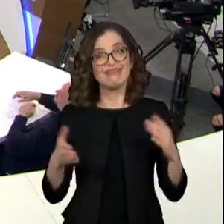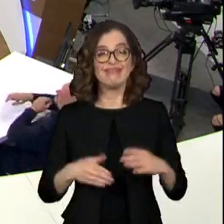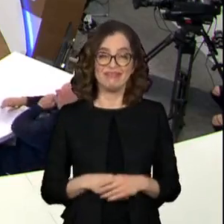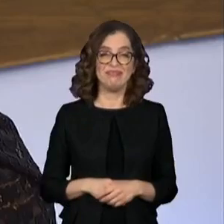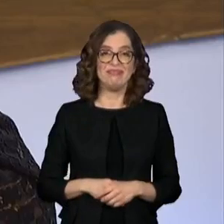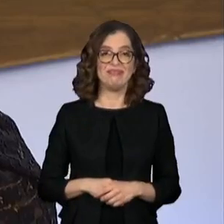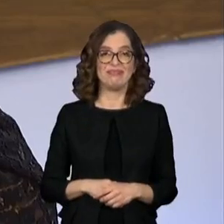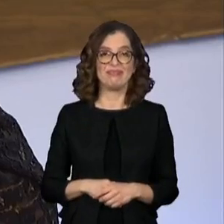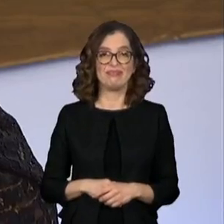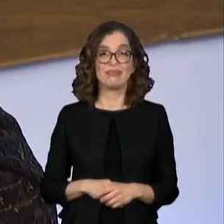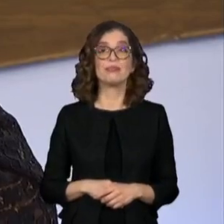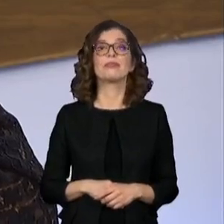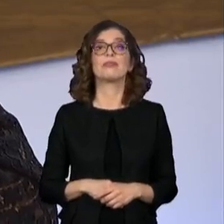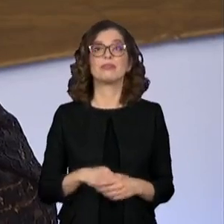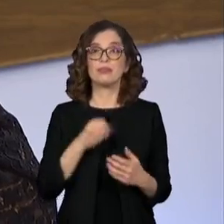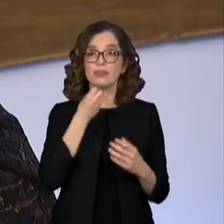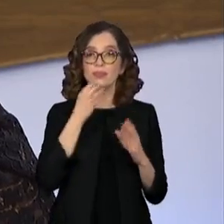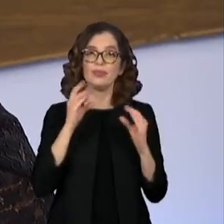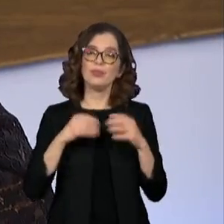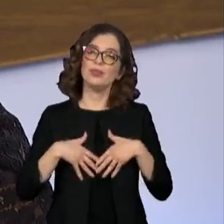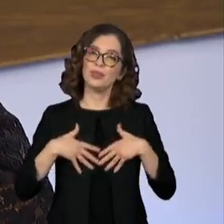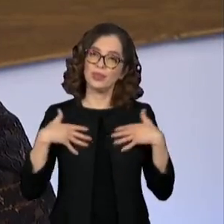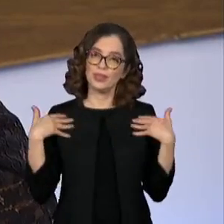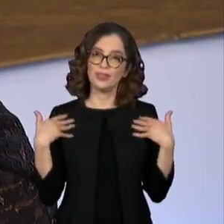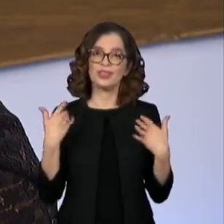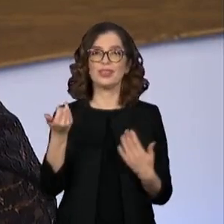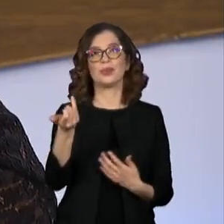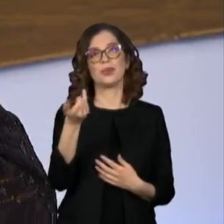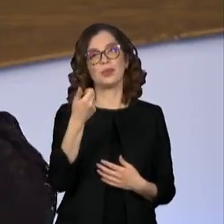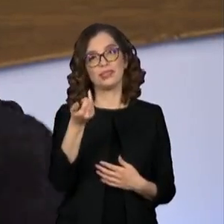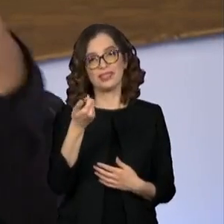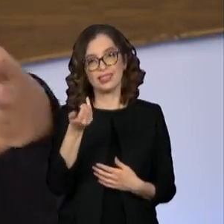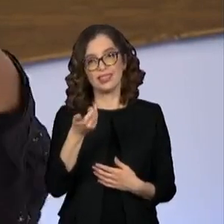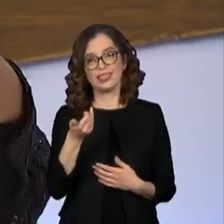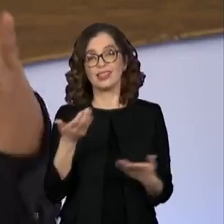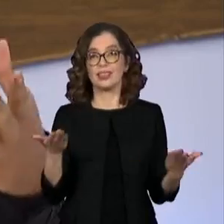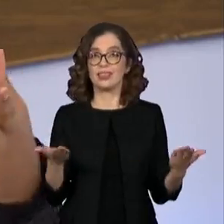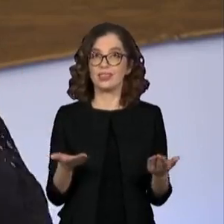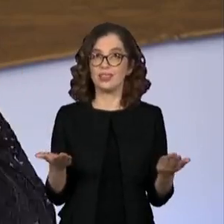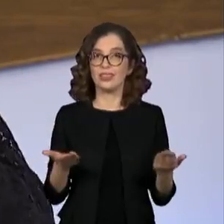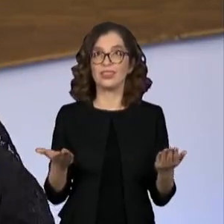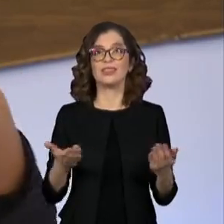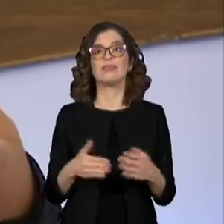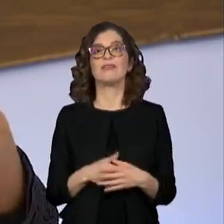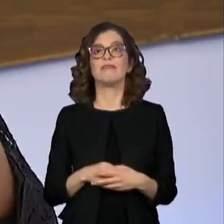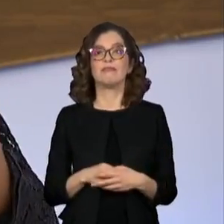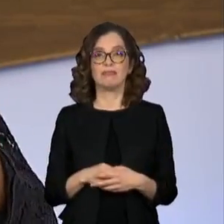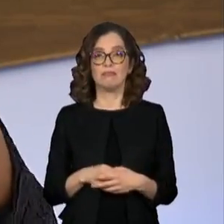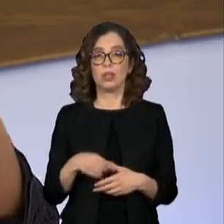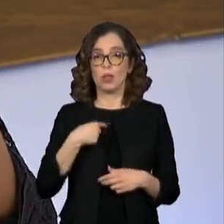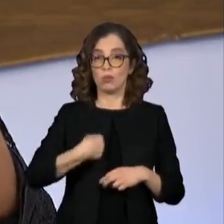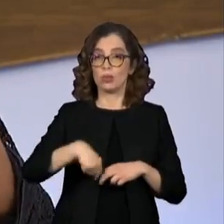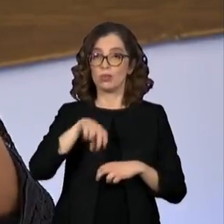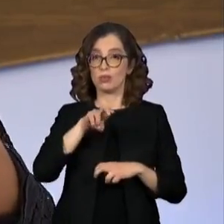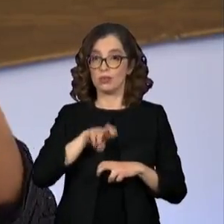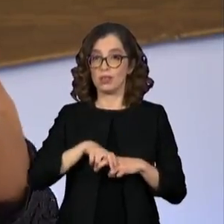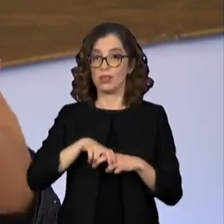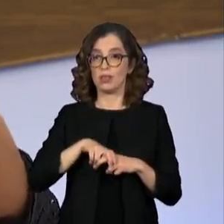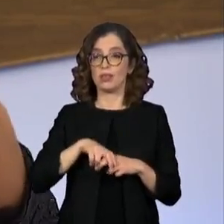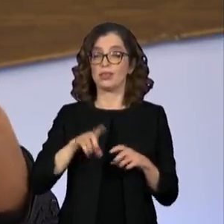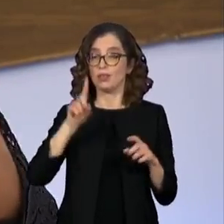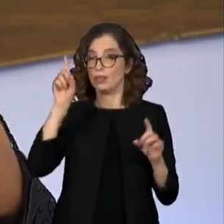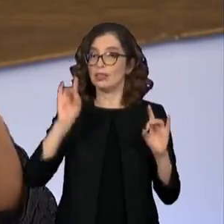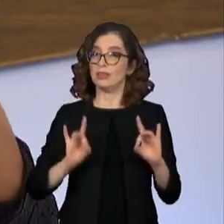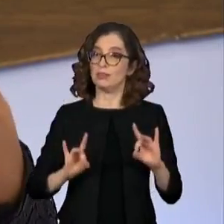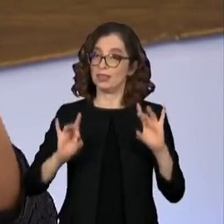Boa Fátima, noite. que honra poder te ouvir hoje e também estar nessa bancada numa data que a gente celebra o Dia